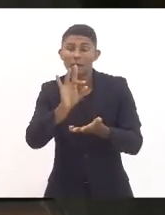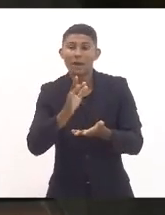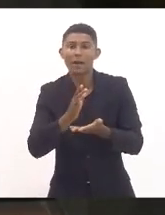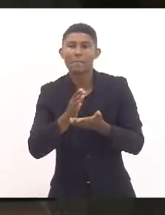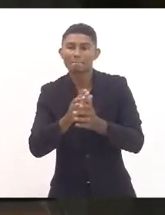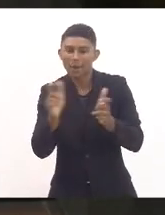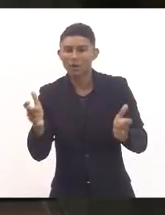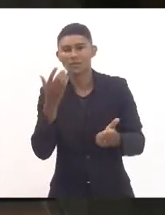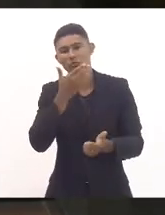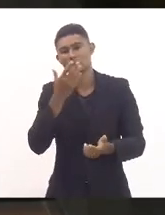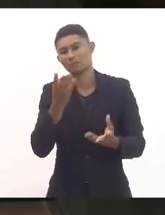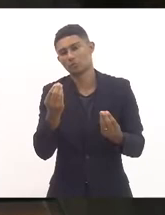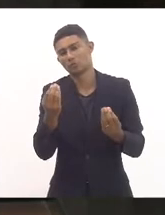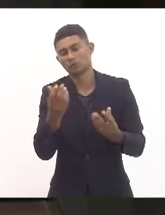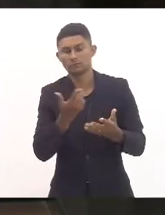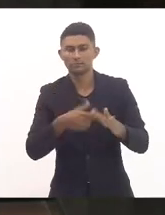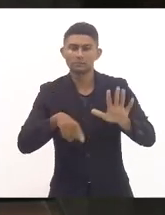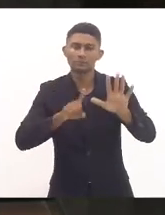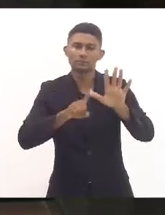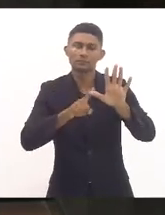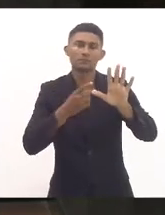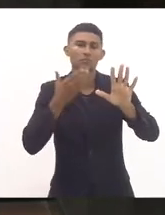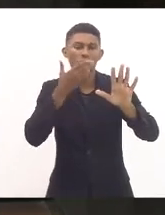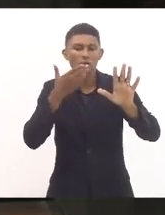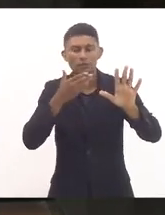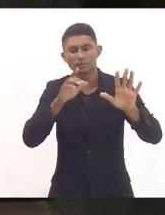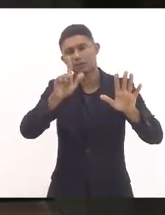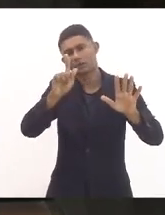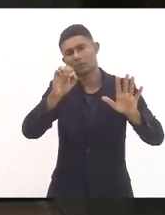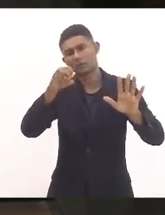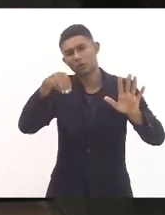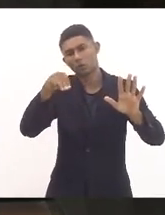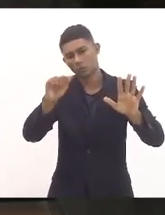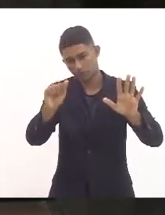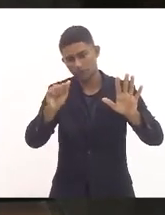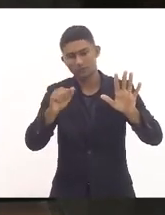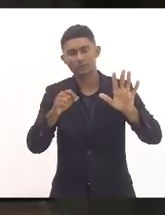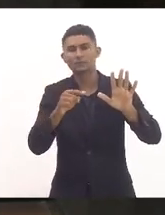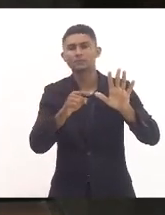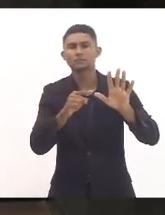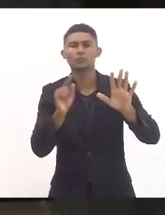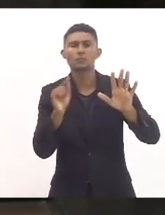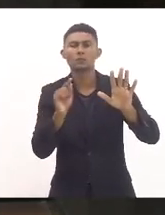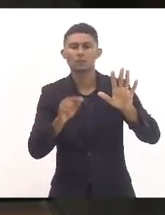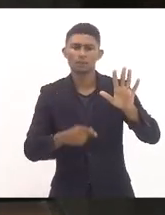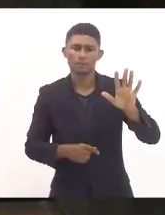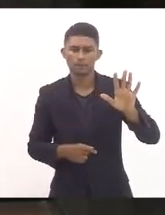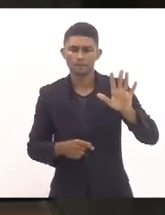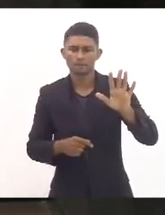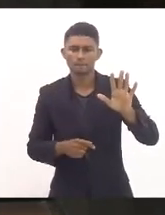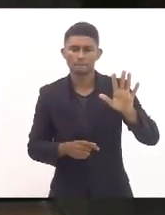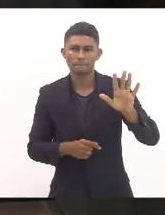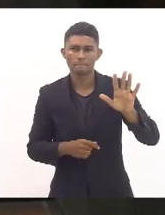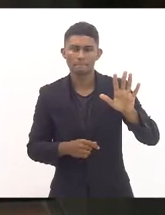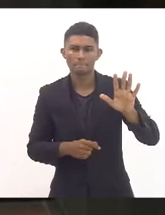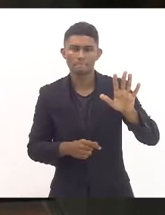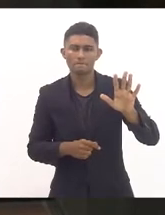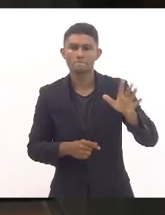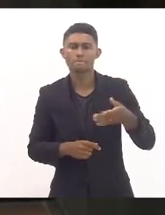Doces à base de goma, que as famosas gomas para